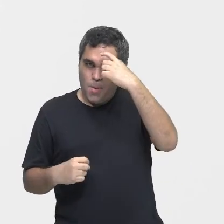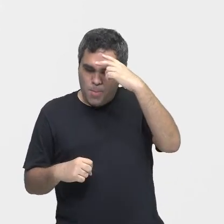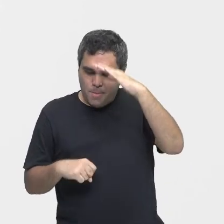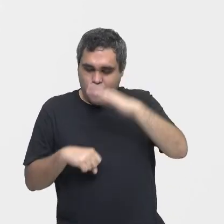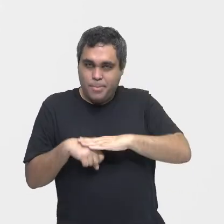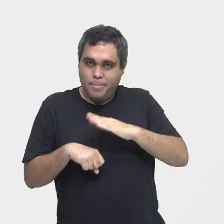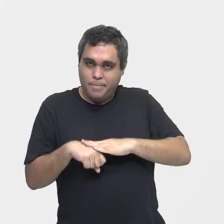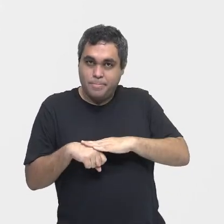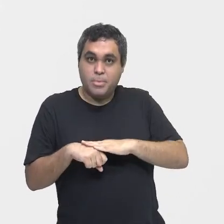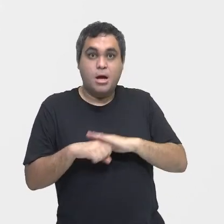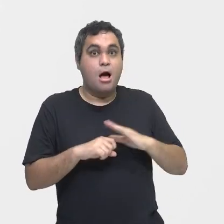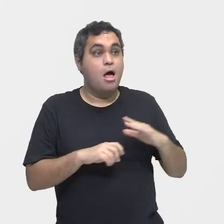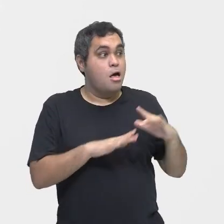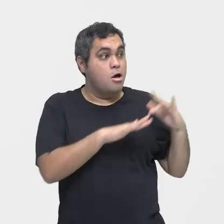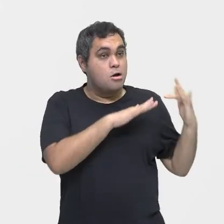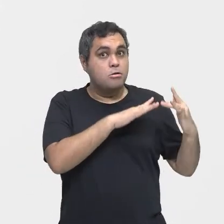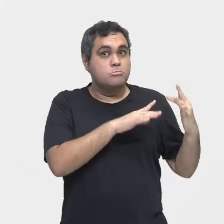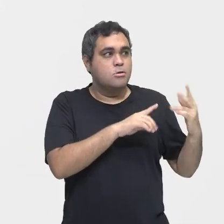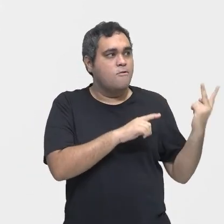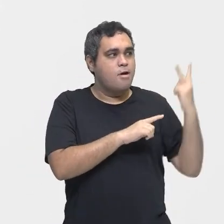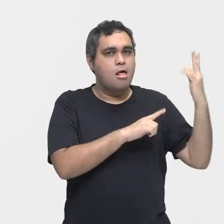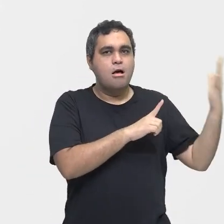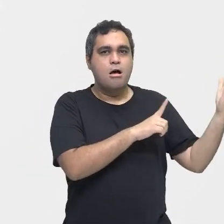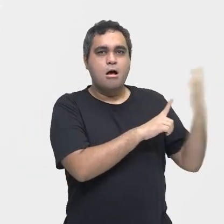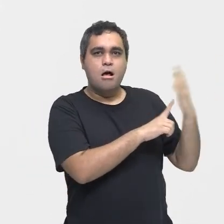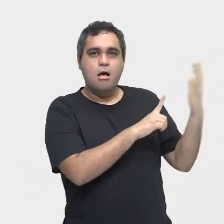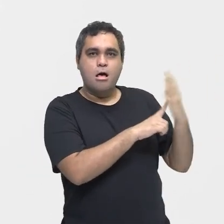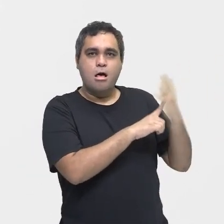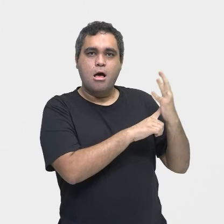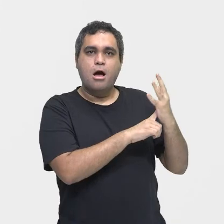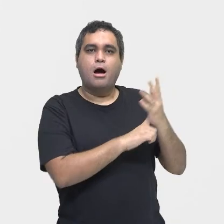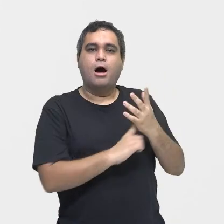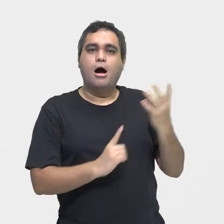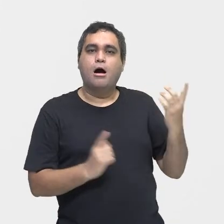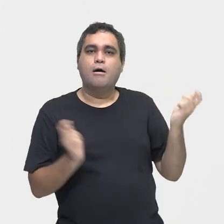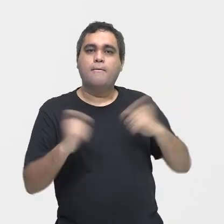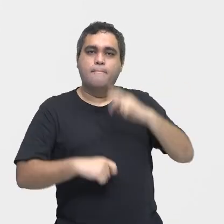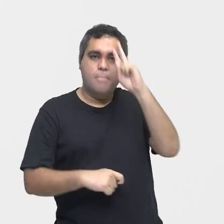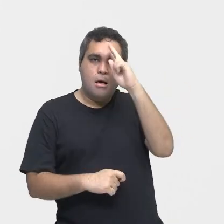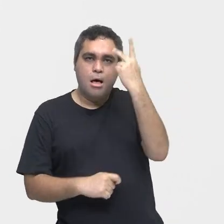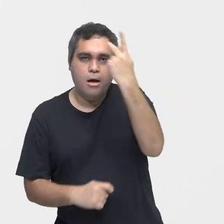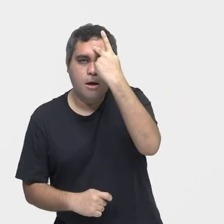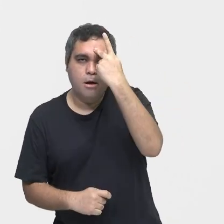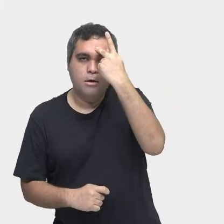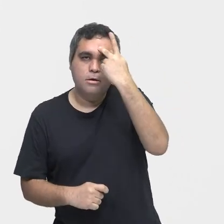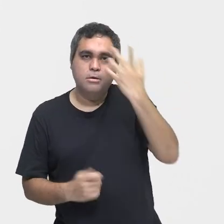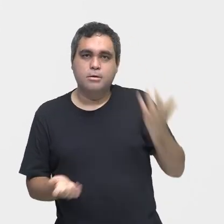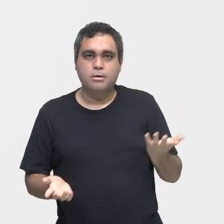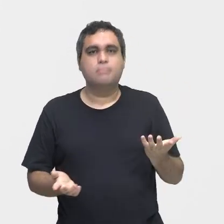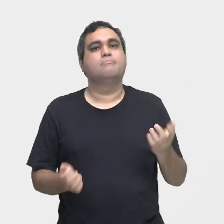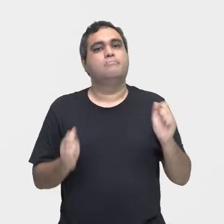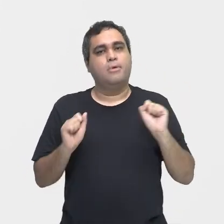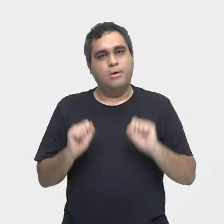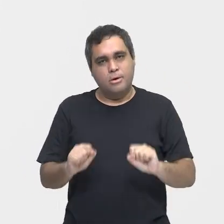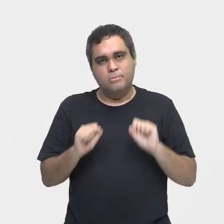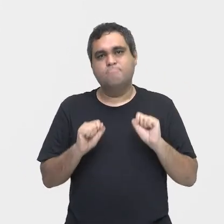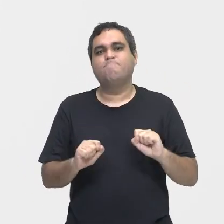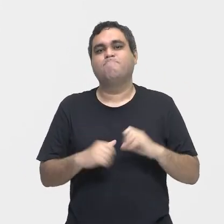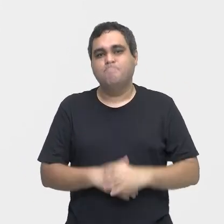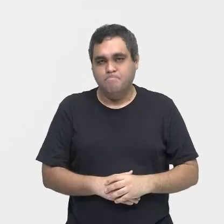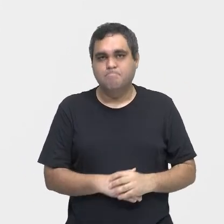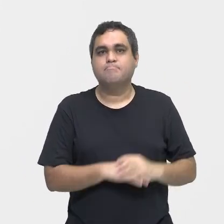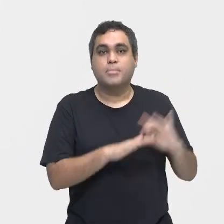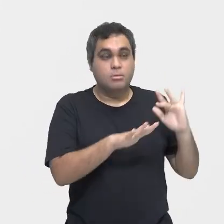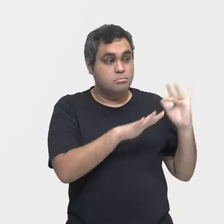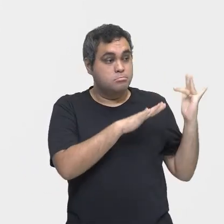no sentido de mudar os nossos valores morais? Olha a resposta aí. Podem sim. A mídia, através